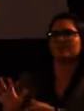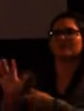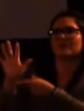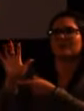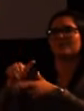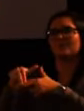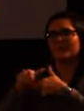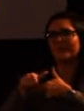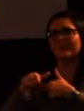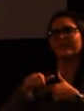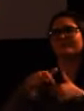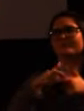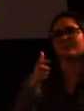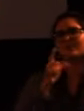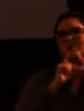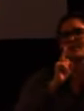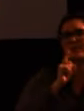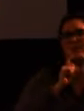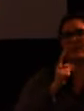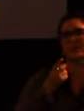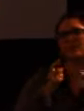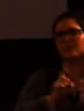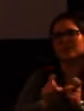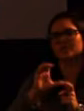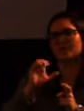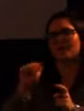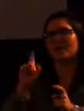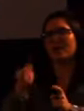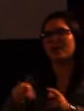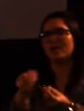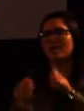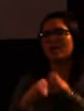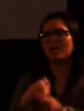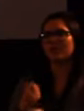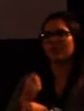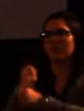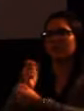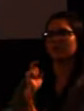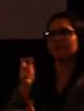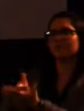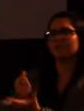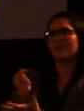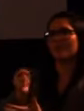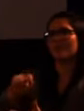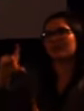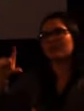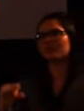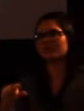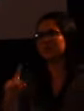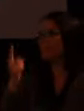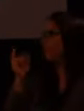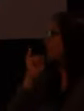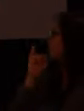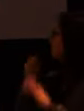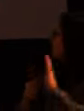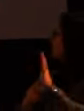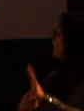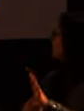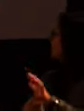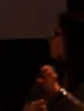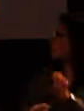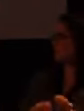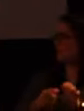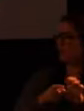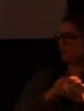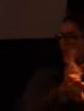isso é tão polêmico se discutir CA, que é o potencial construtivo. Um exemplo aqui para vocês, aqui à esquerda, ó, o CA